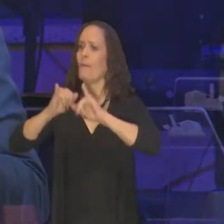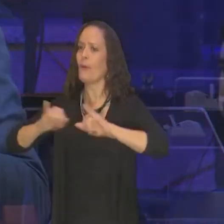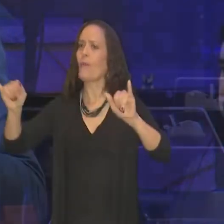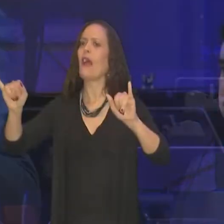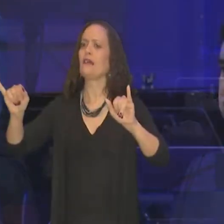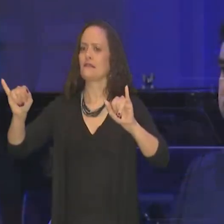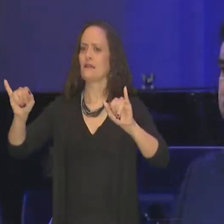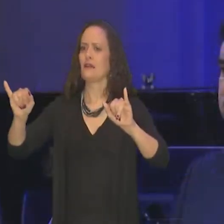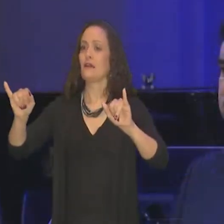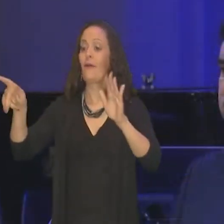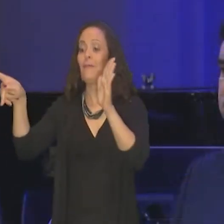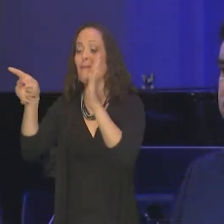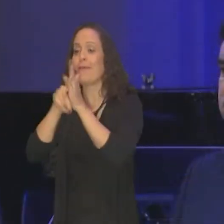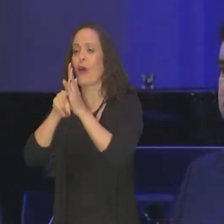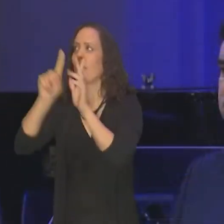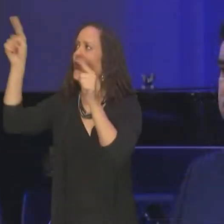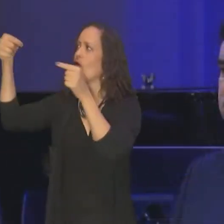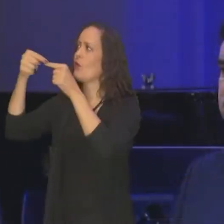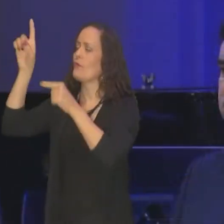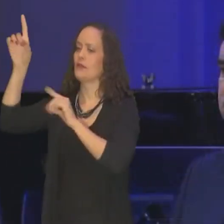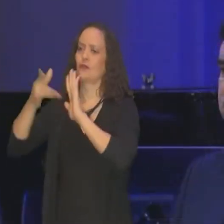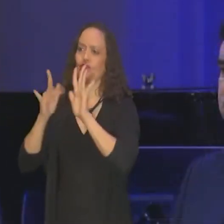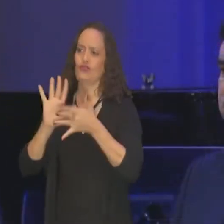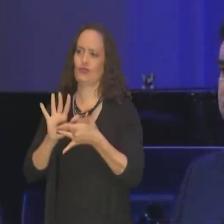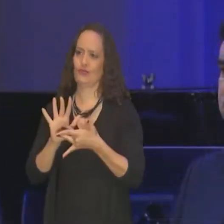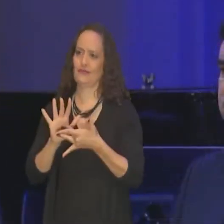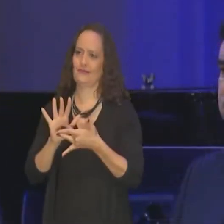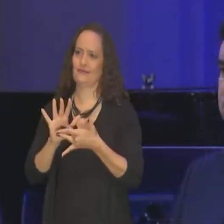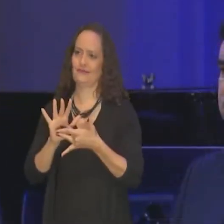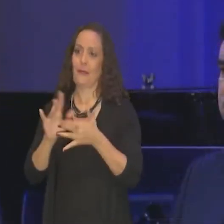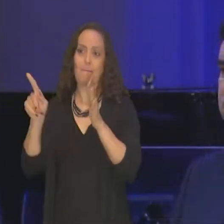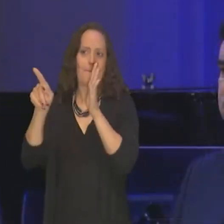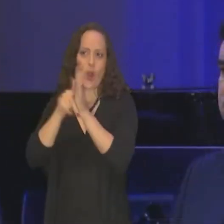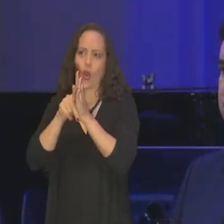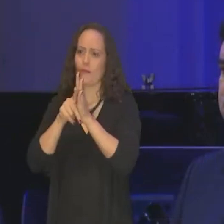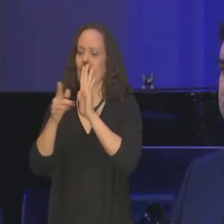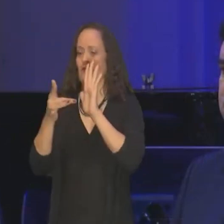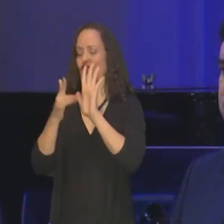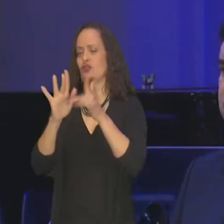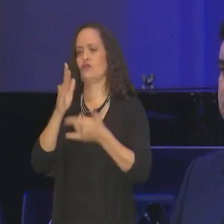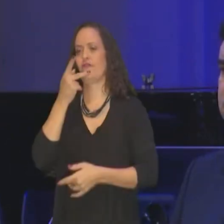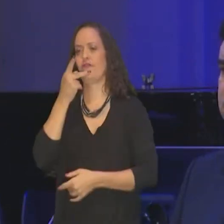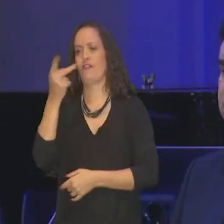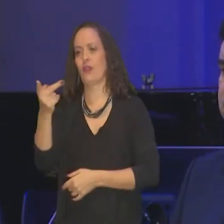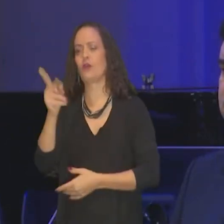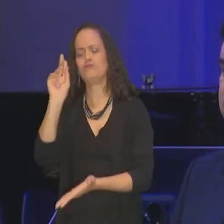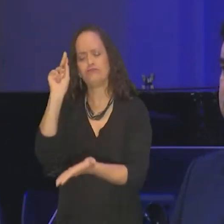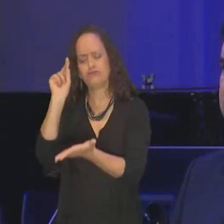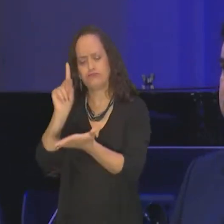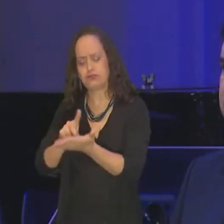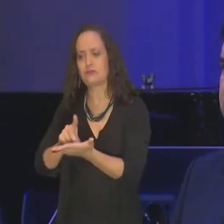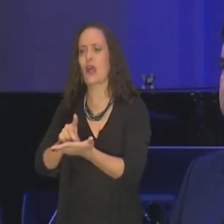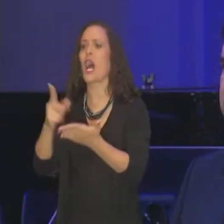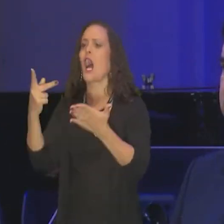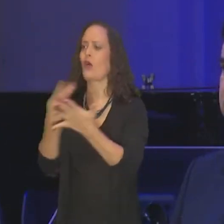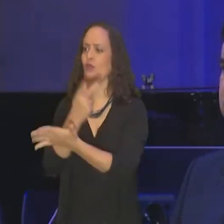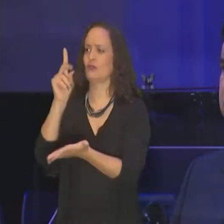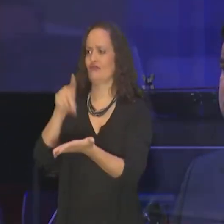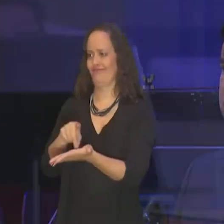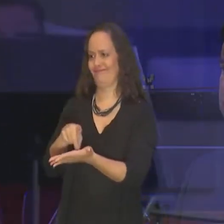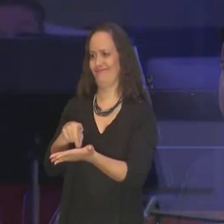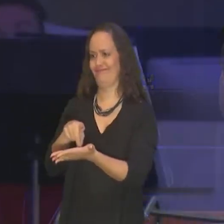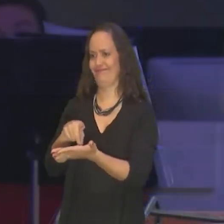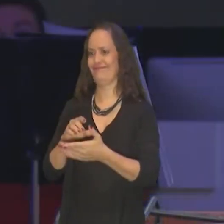relacionadas ao Messias. E todas elas com a sua concretização, com o seu cumprimento.